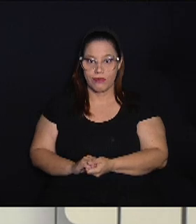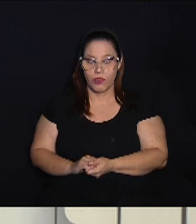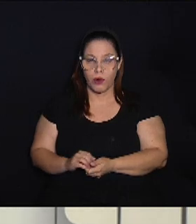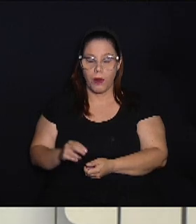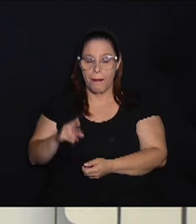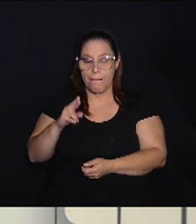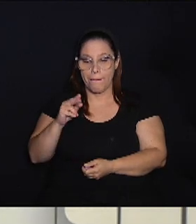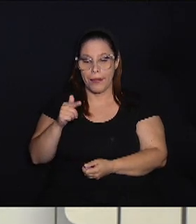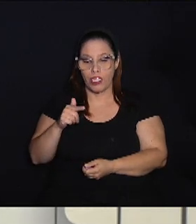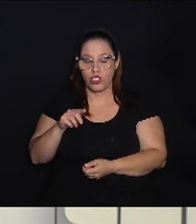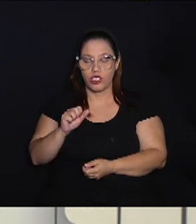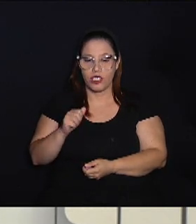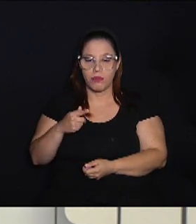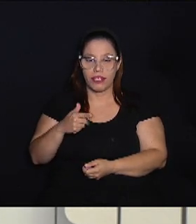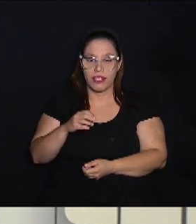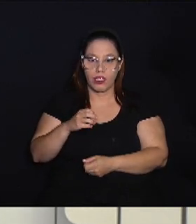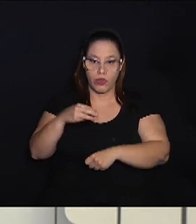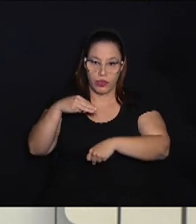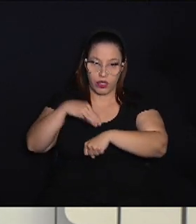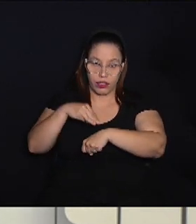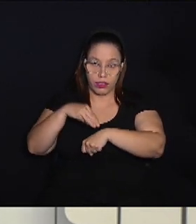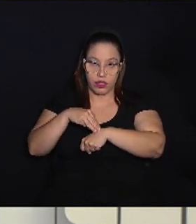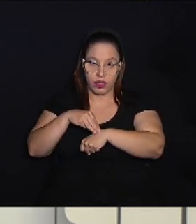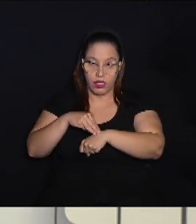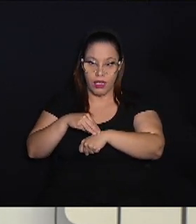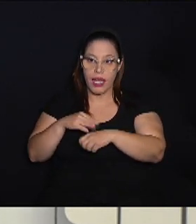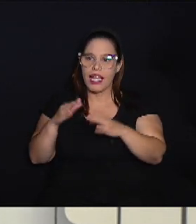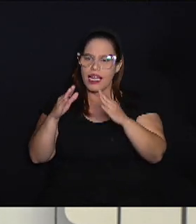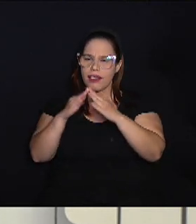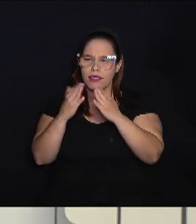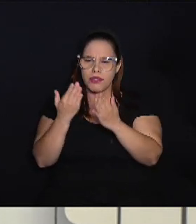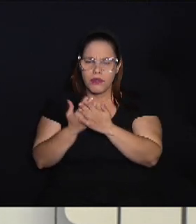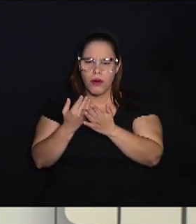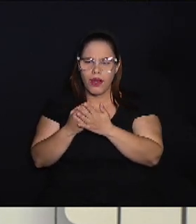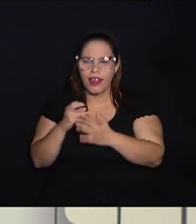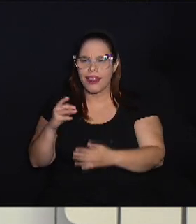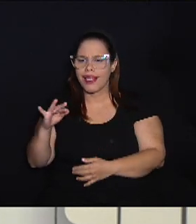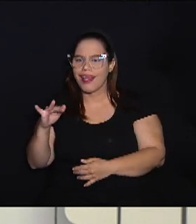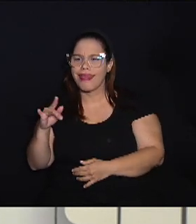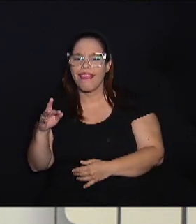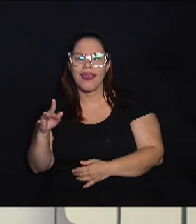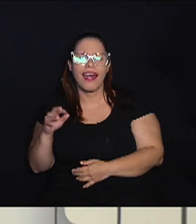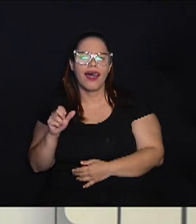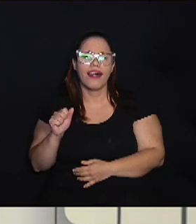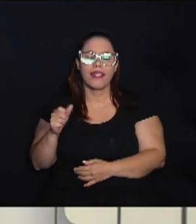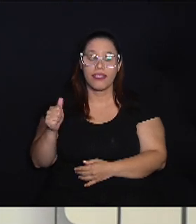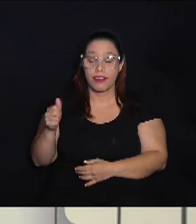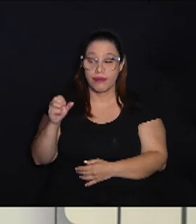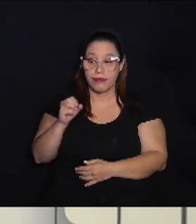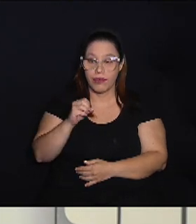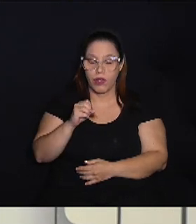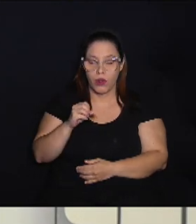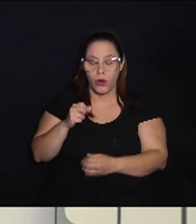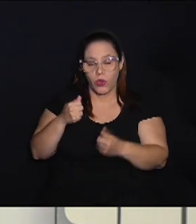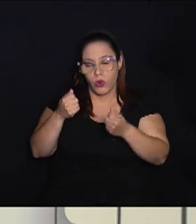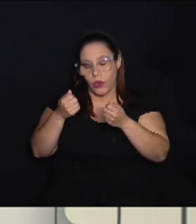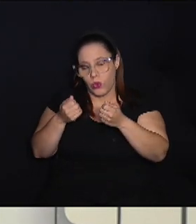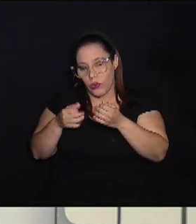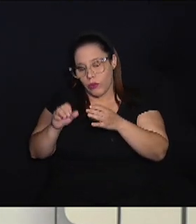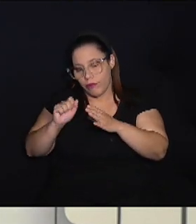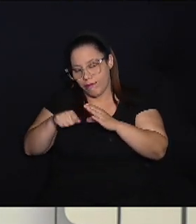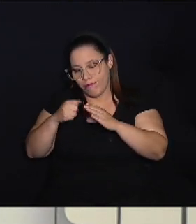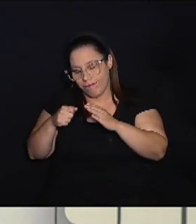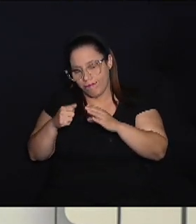Meio-dia mais 14 minutos, na série Escolas Centenárias de hoje, produzida em homenagem aos 250 anos